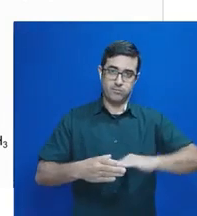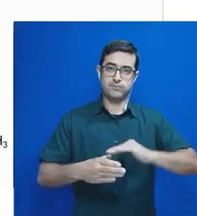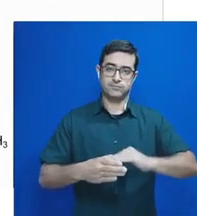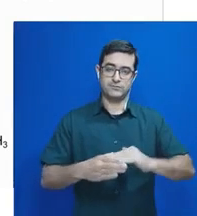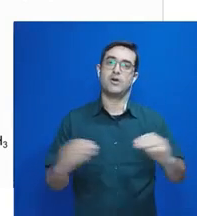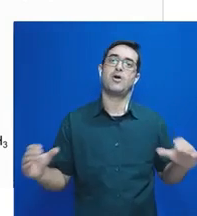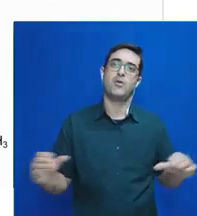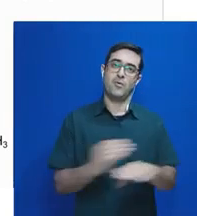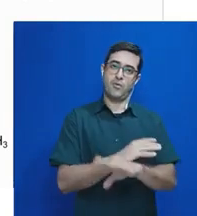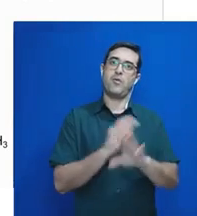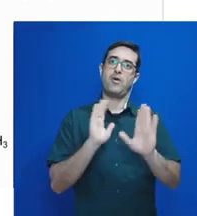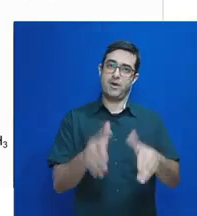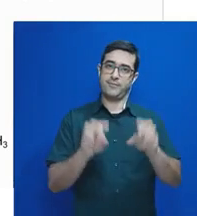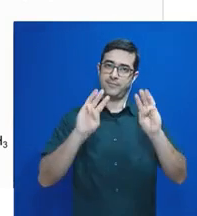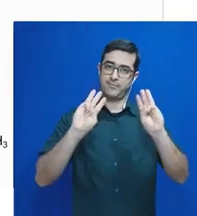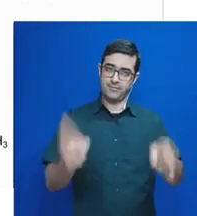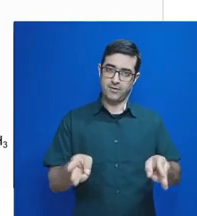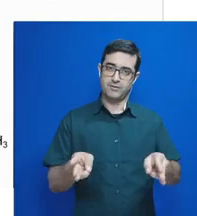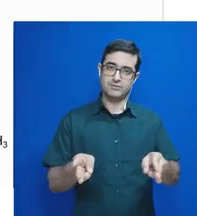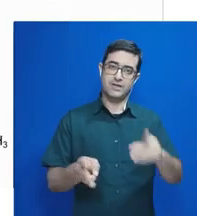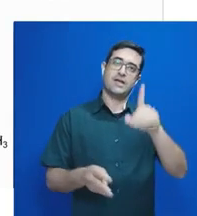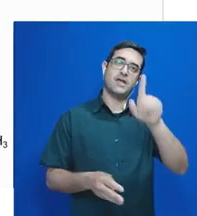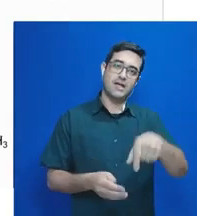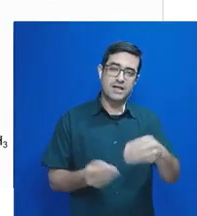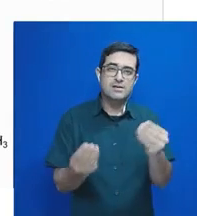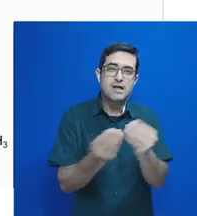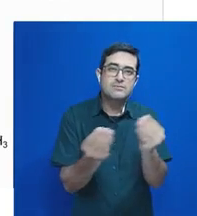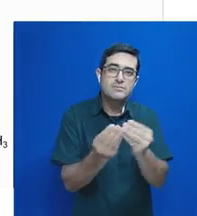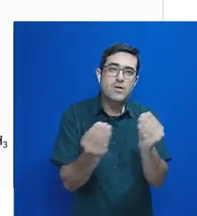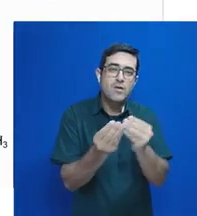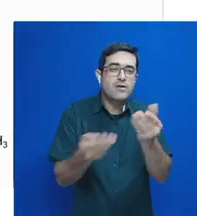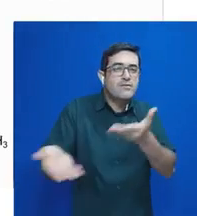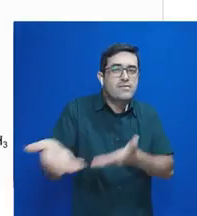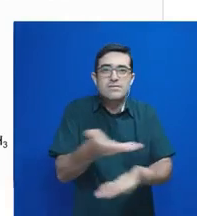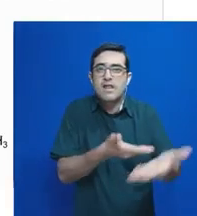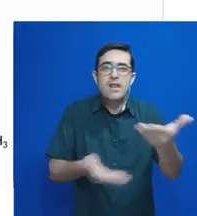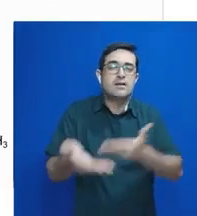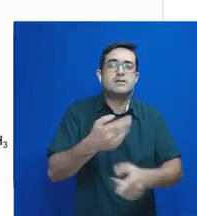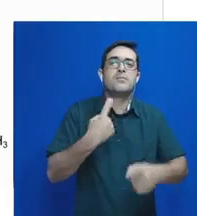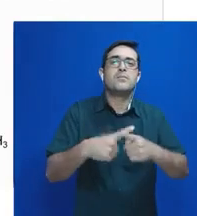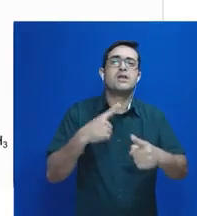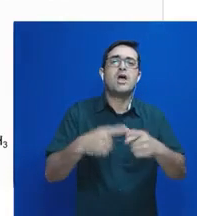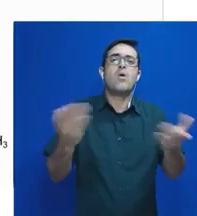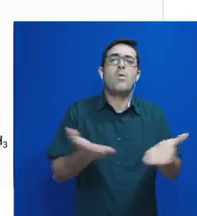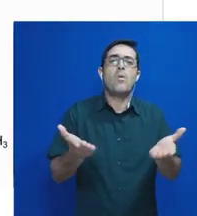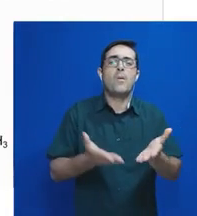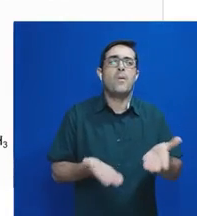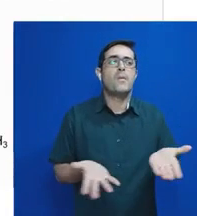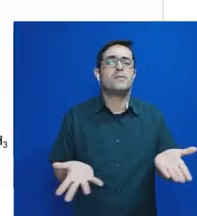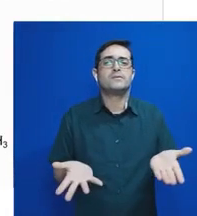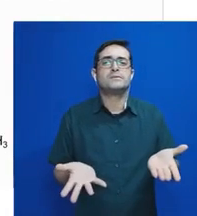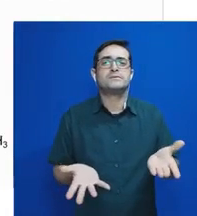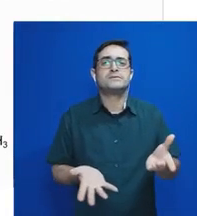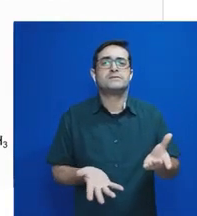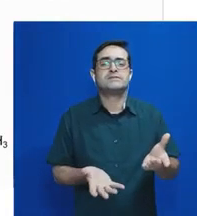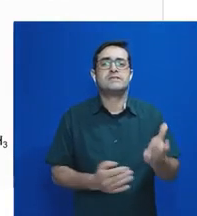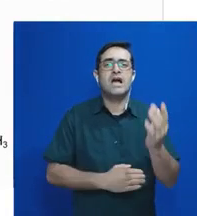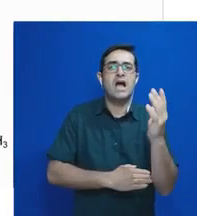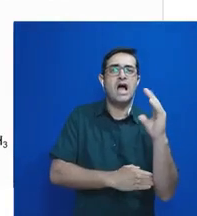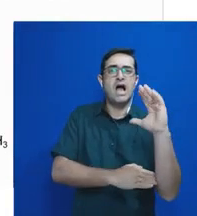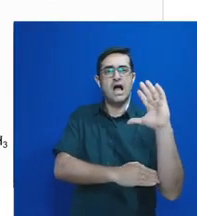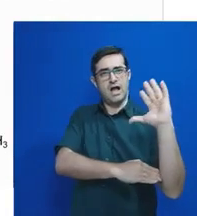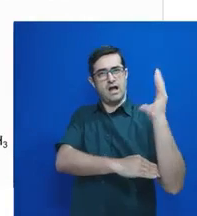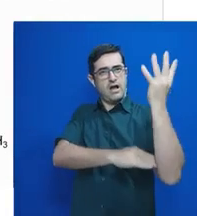concluir este módulo, que é como as moléculas vão interagir e por que hoje a gente sabe que a árvore